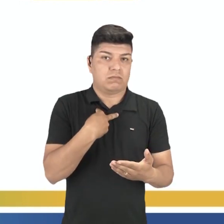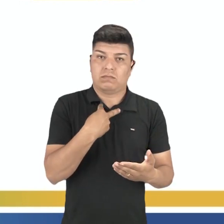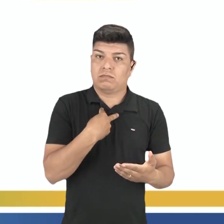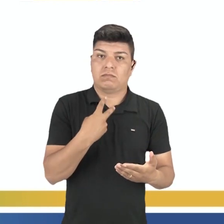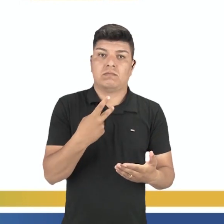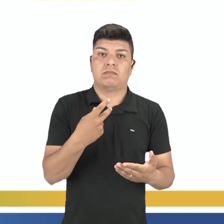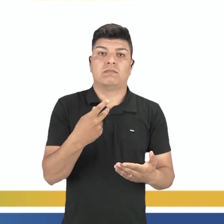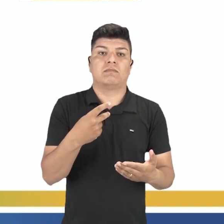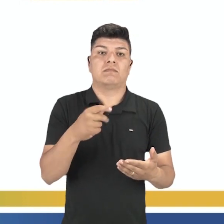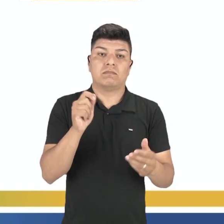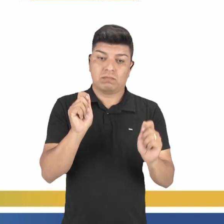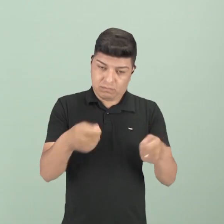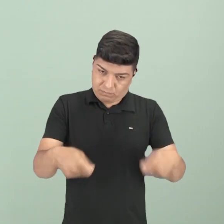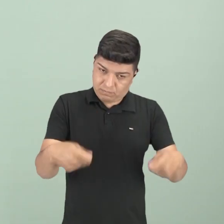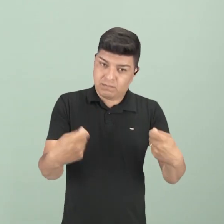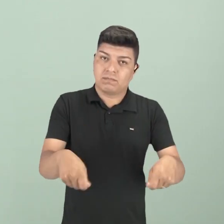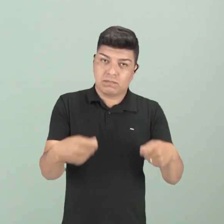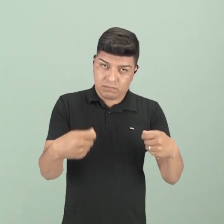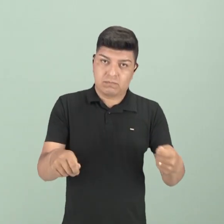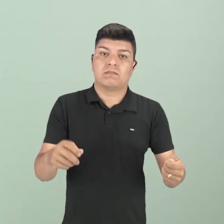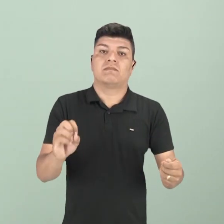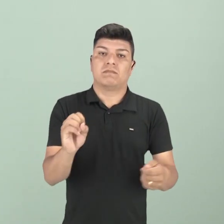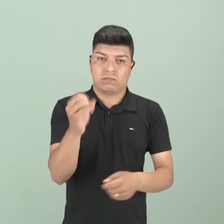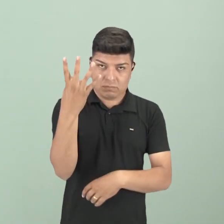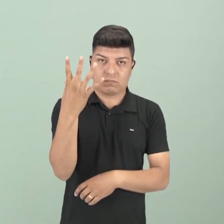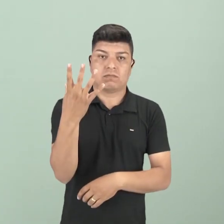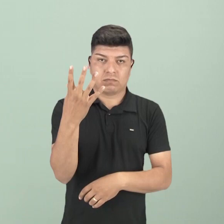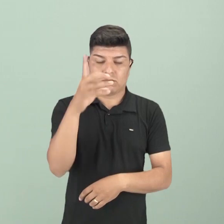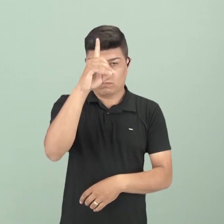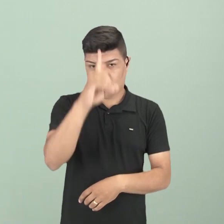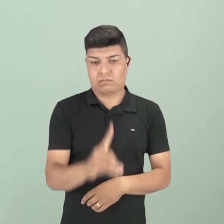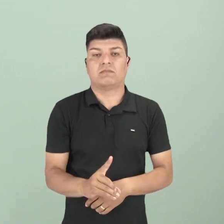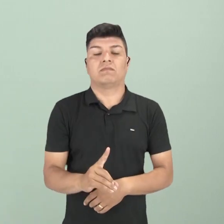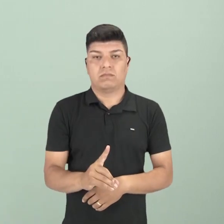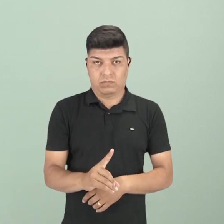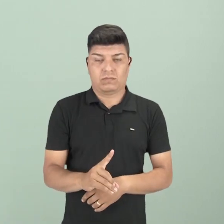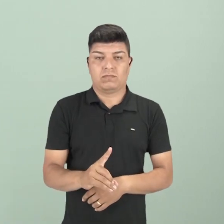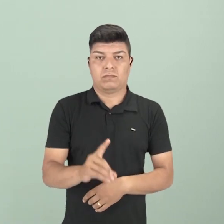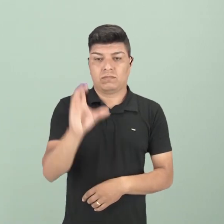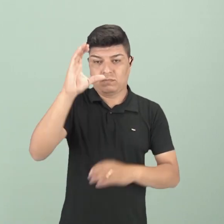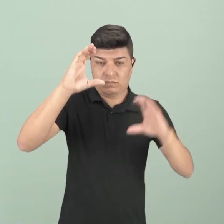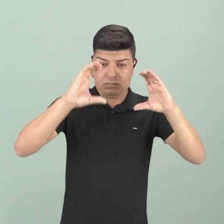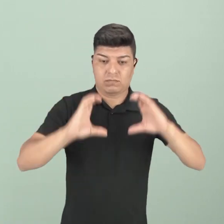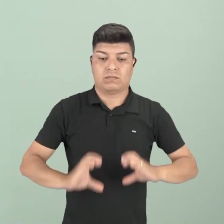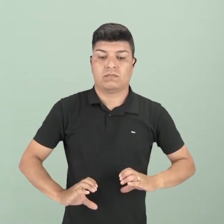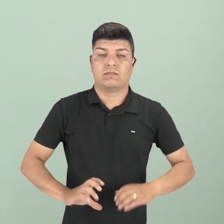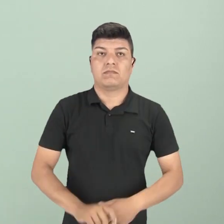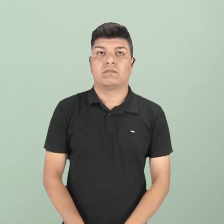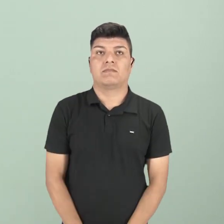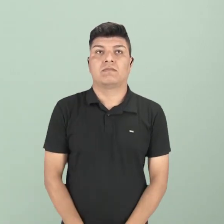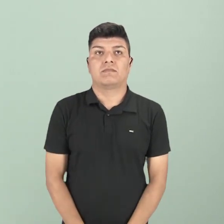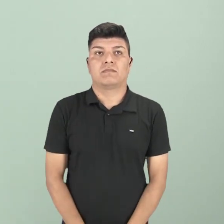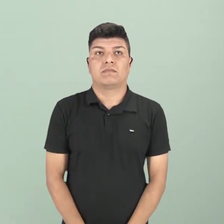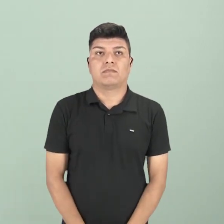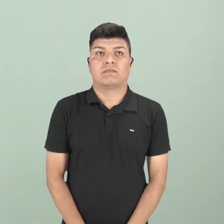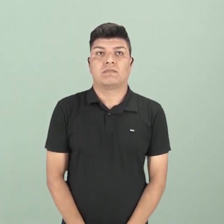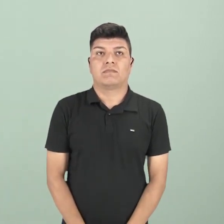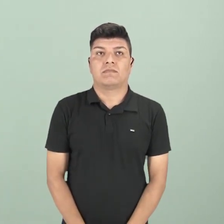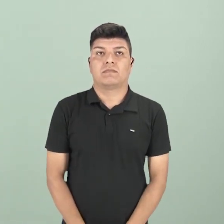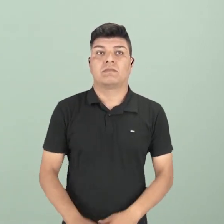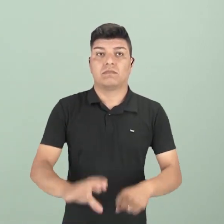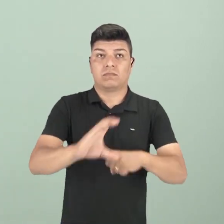possibilidade de não ser feito, precisa ser garantido, né, o direito aí ao cidadão. Além da